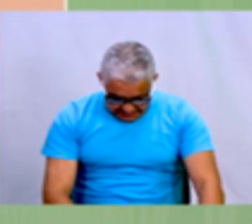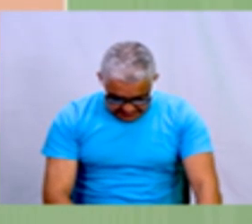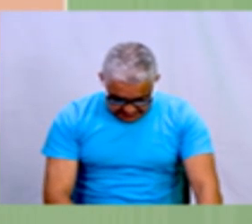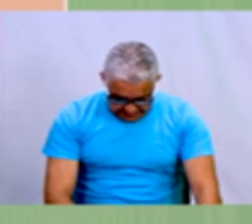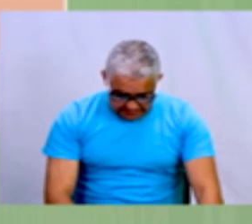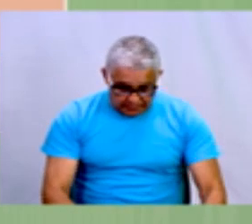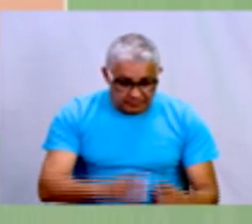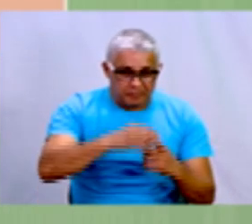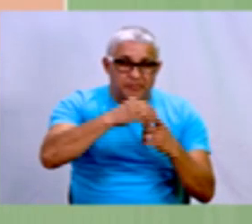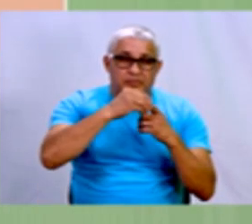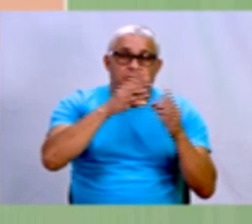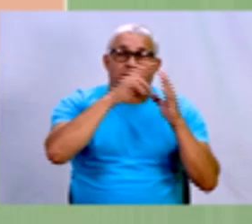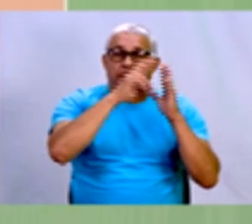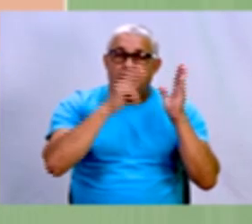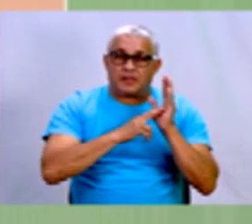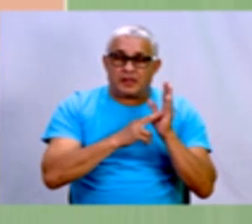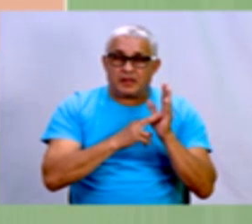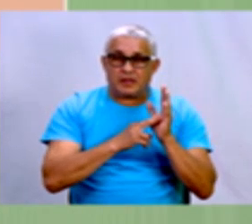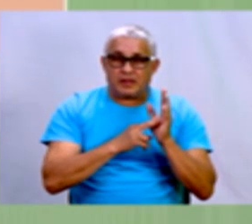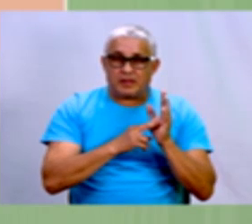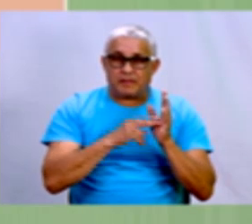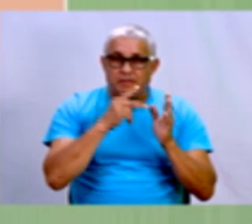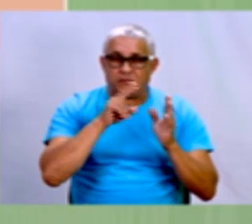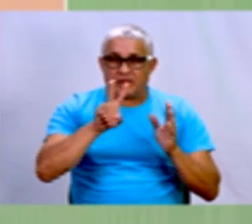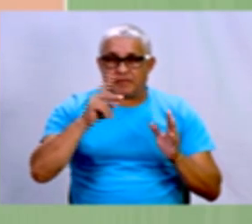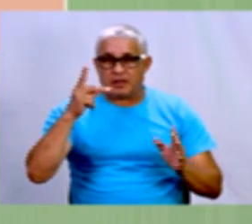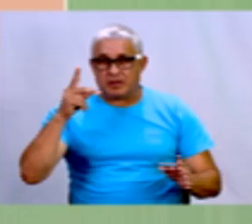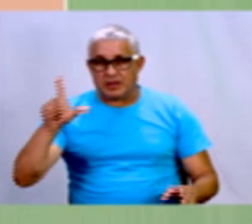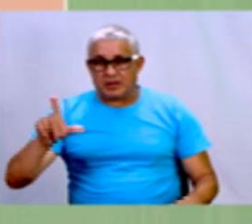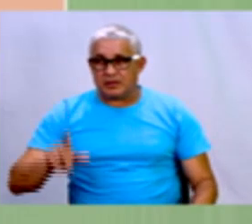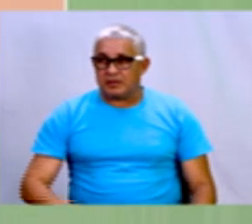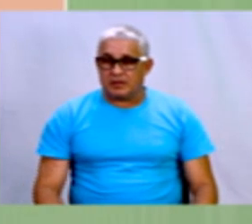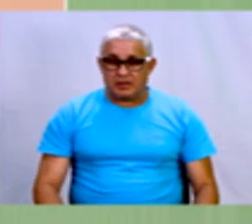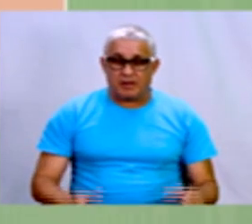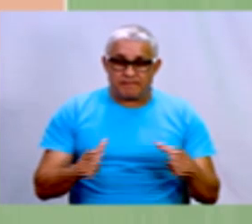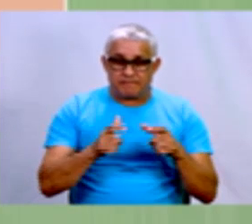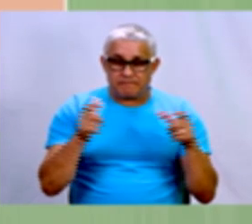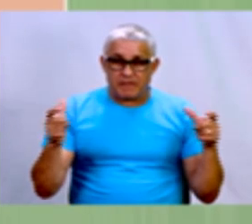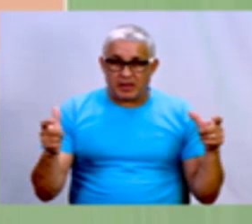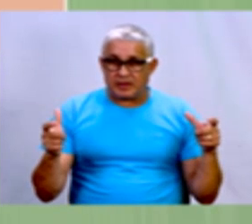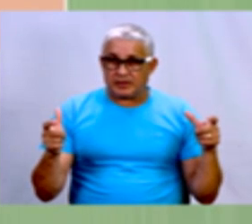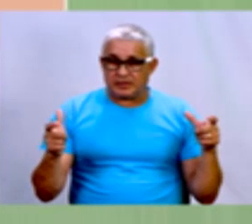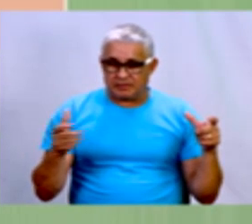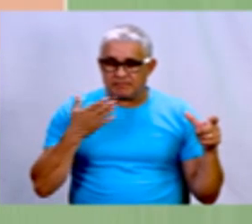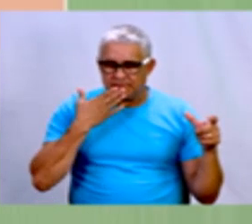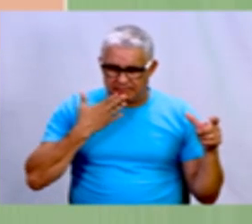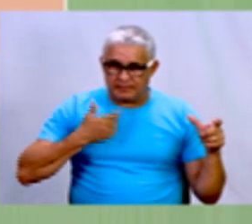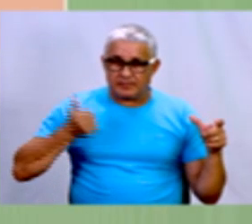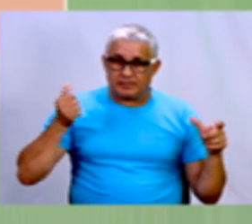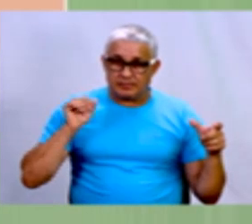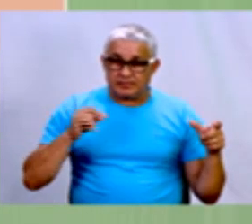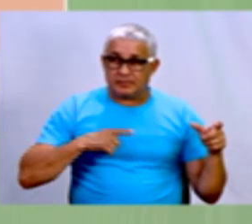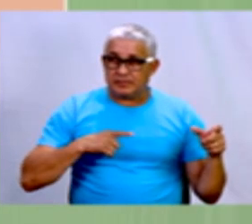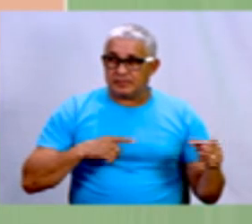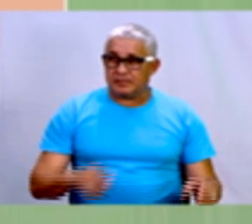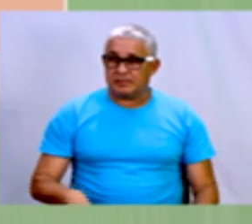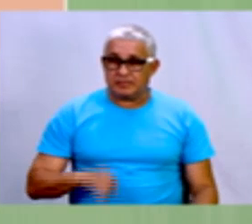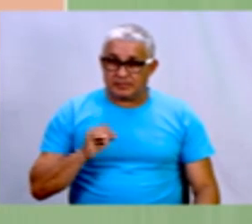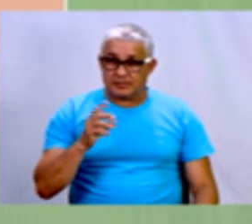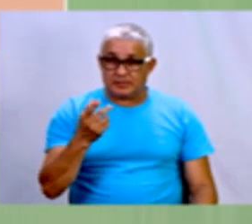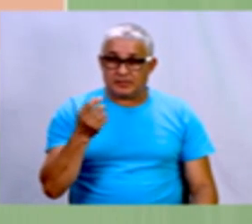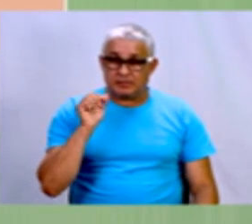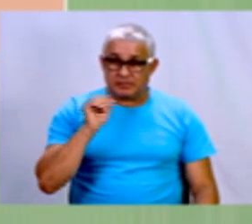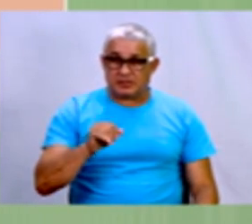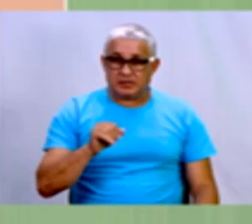A principal regra do valor presente líquido. Quanto maior, melhor, tá? Se o valor